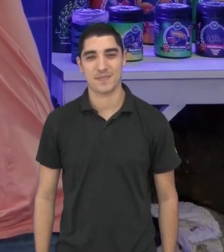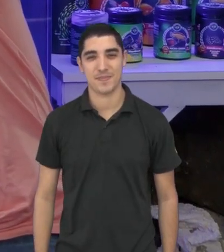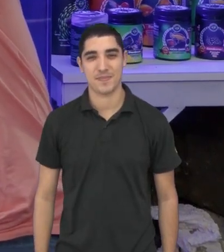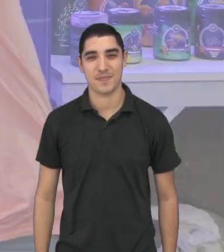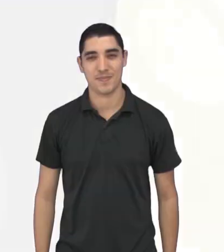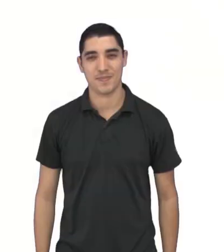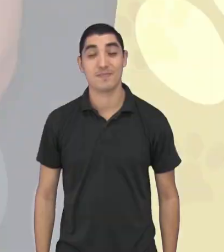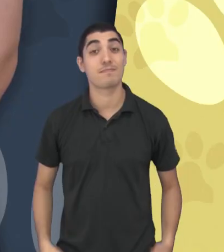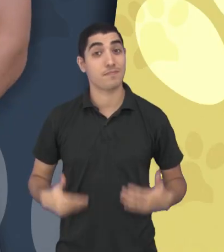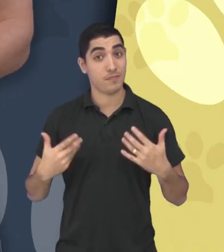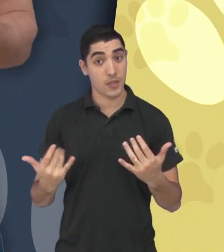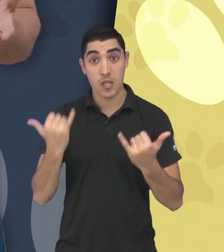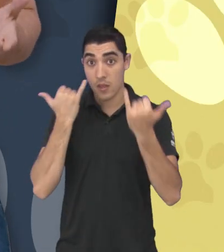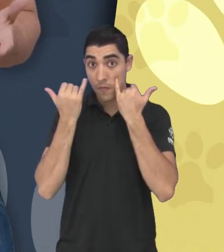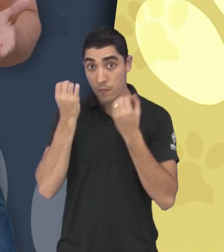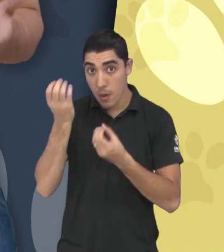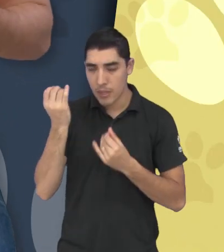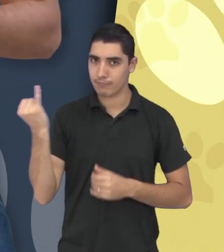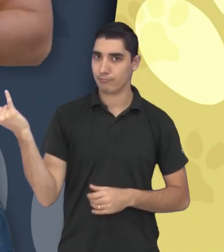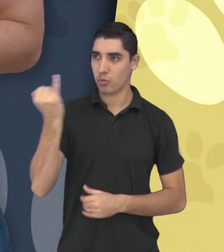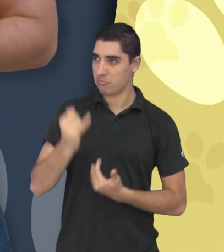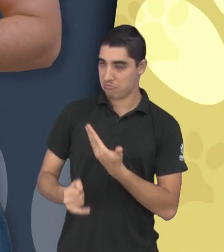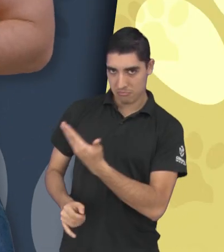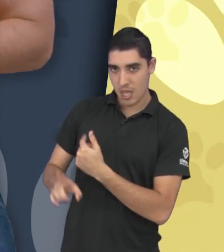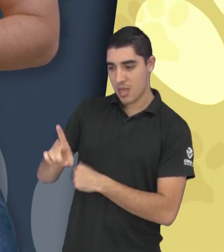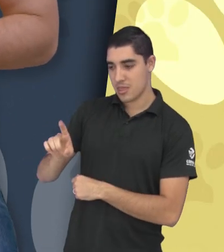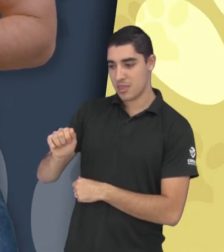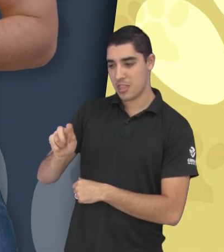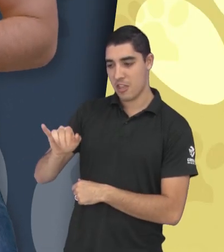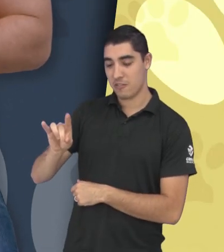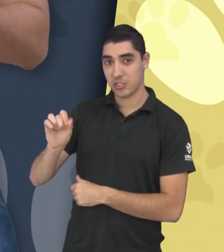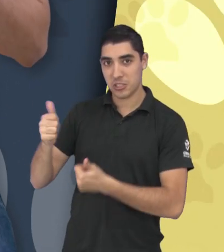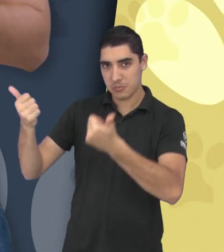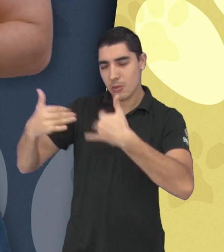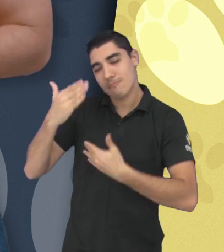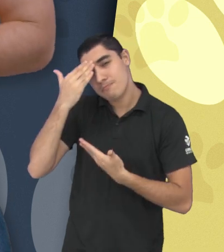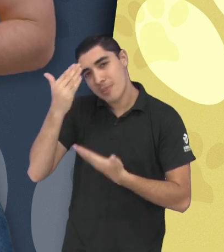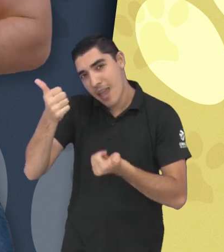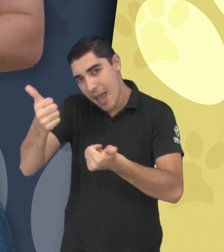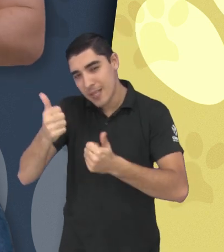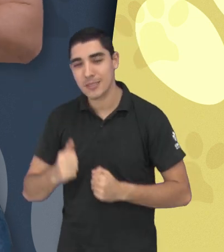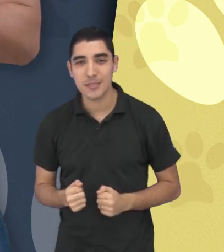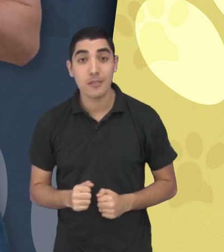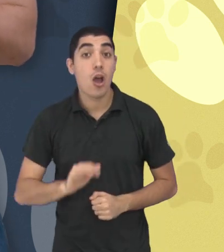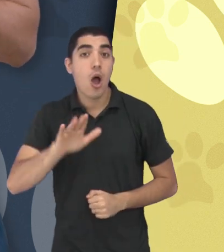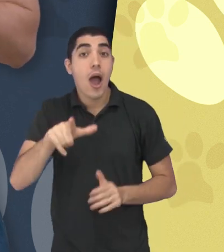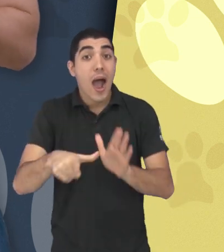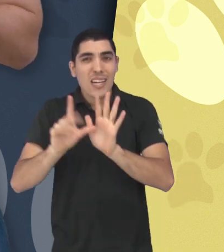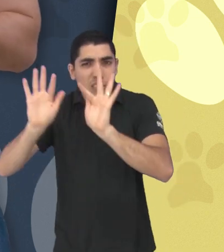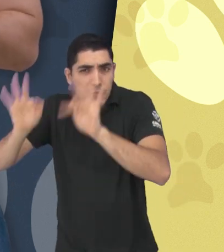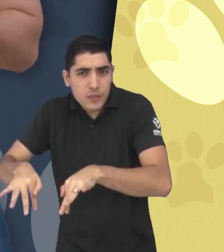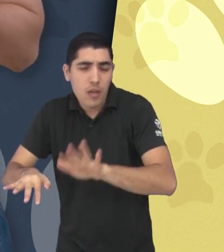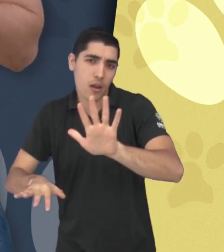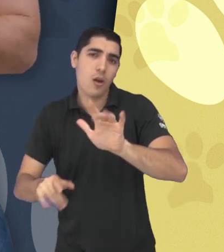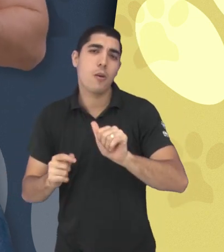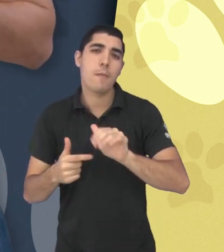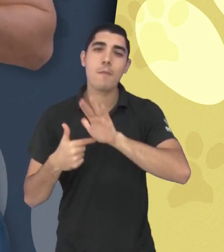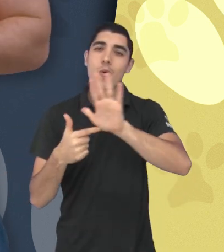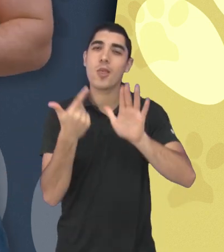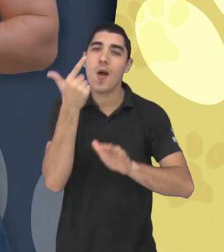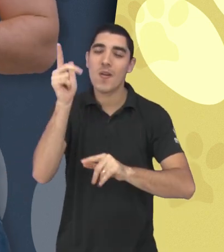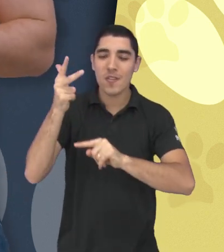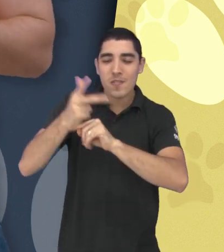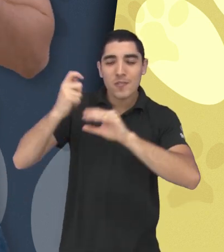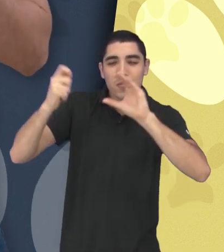X! Informações importantes que o David trouxe pra gente, hein? Valeu, David! E ó, antes da gente encerrar,